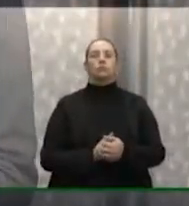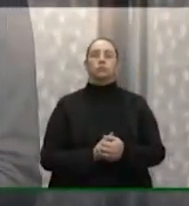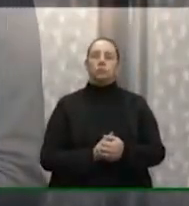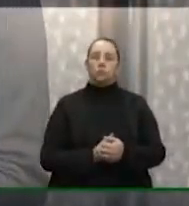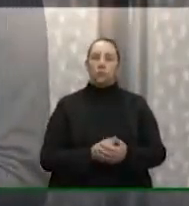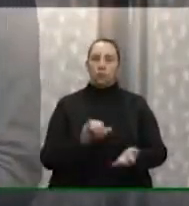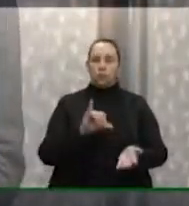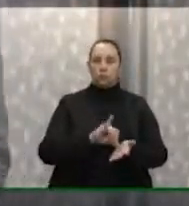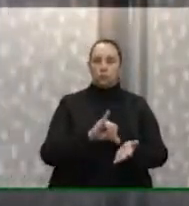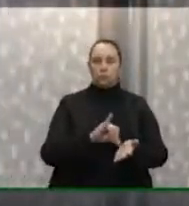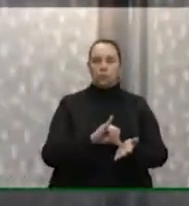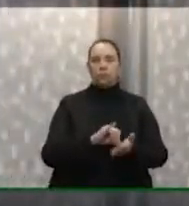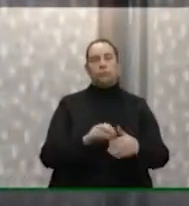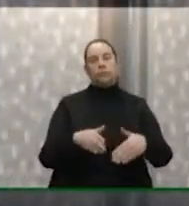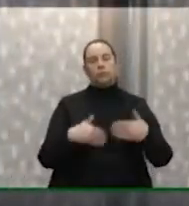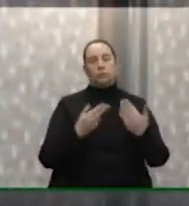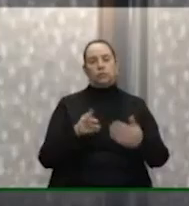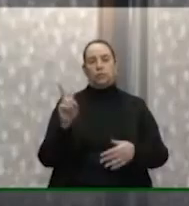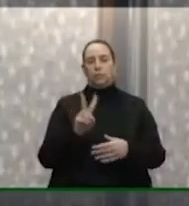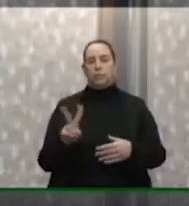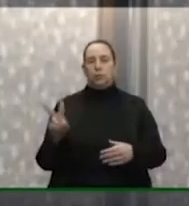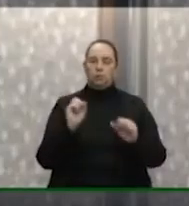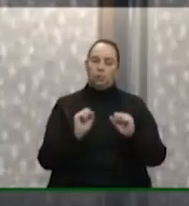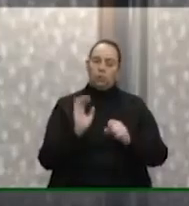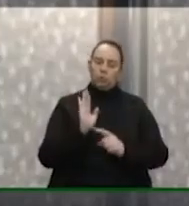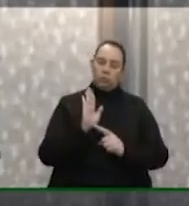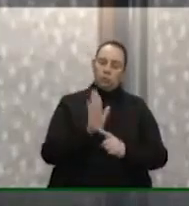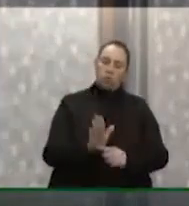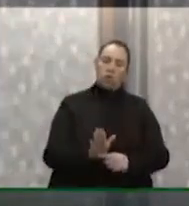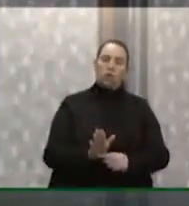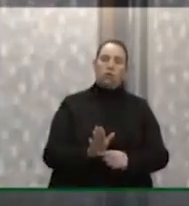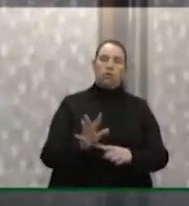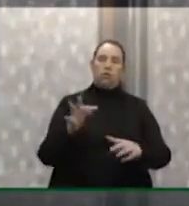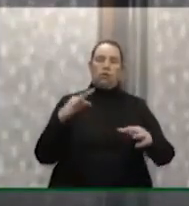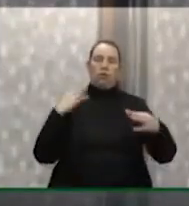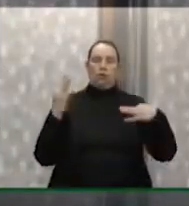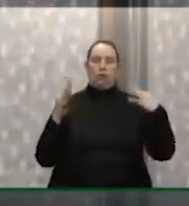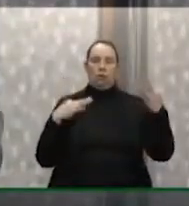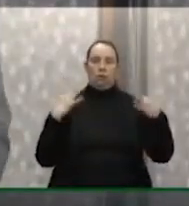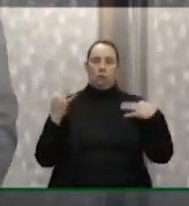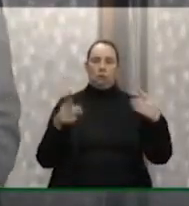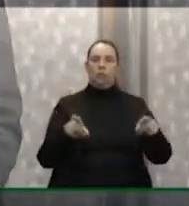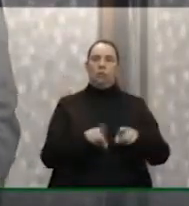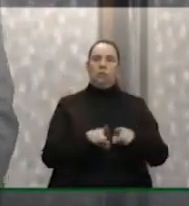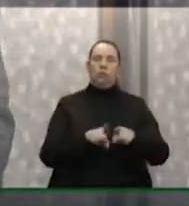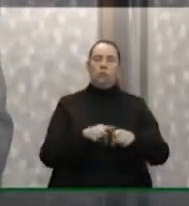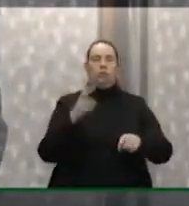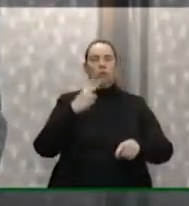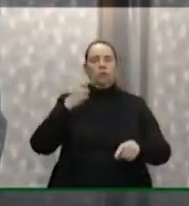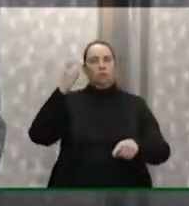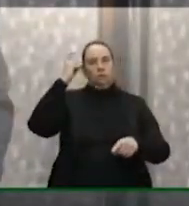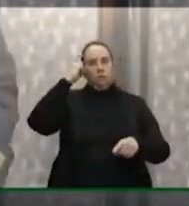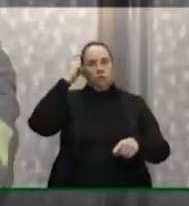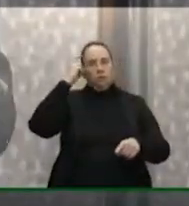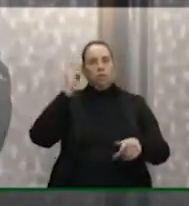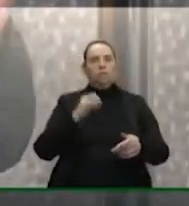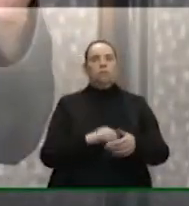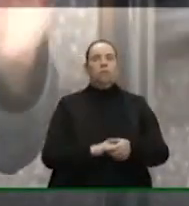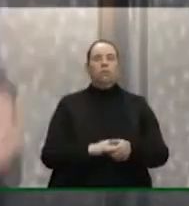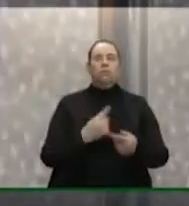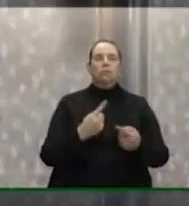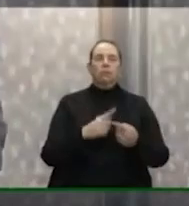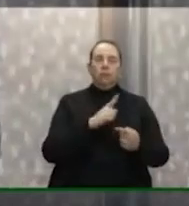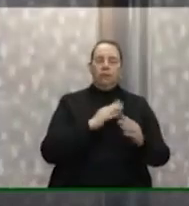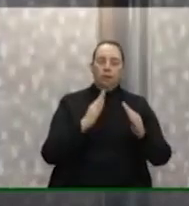a capital então Viamão Pode mostrar turismo turismo inclusive cultural que lá está a